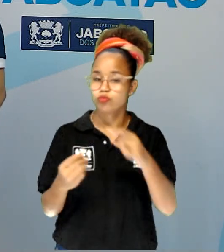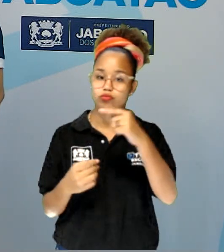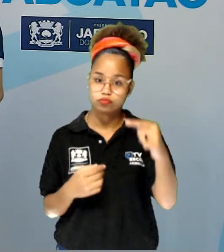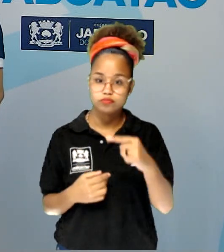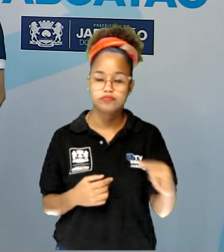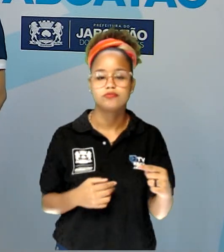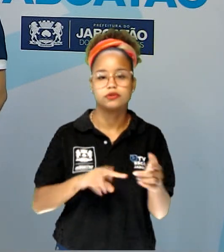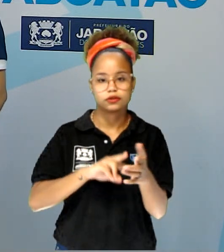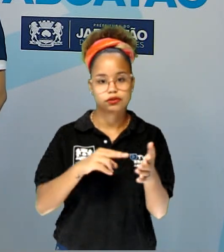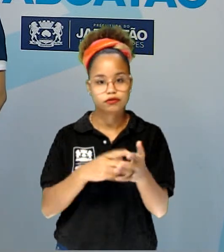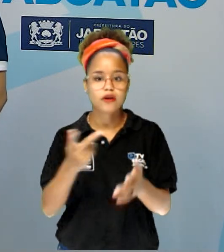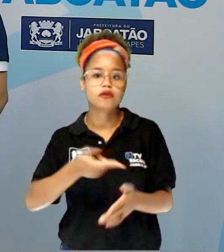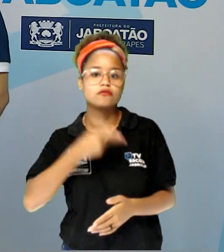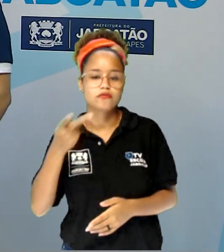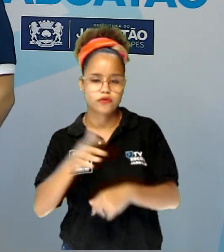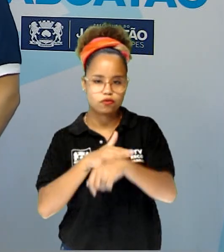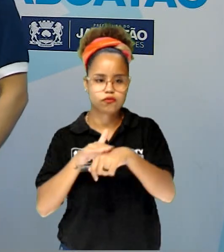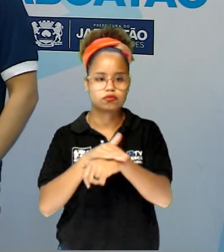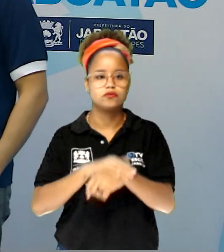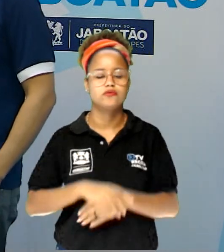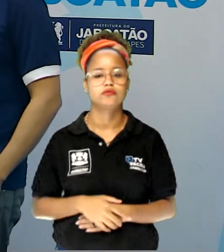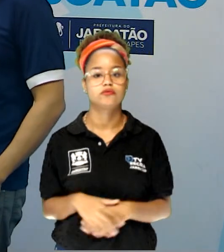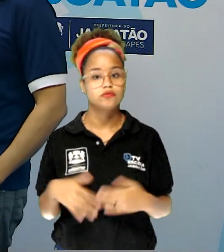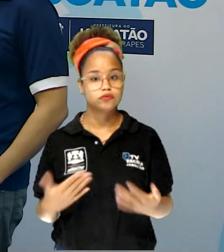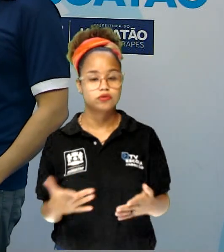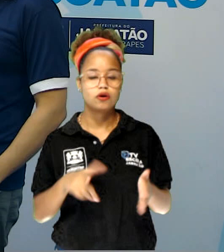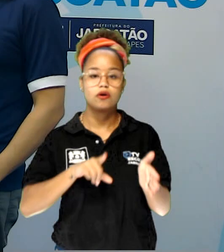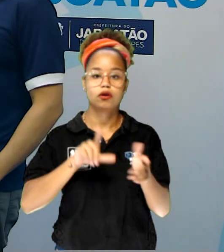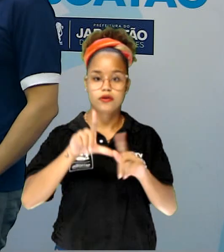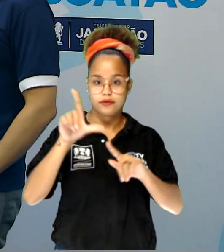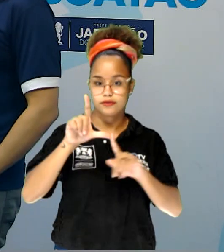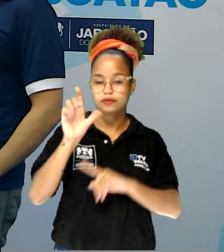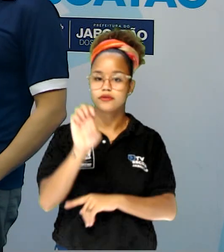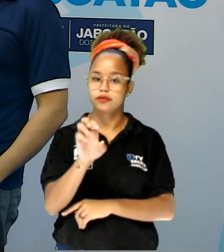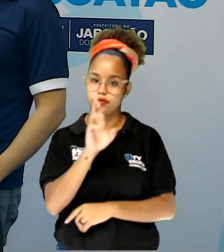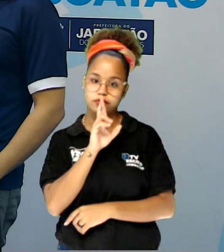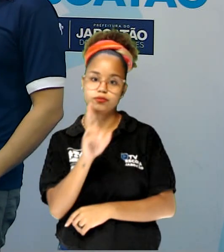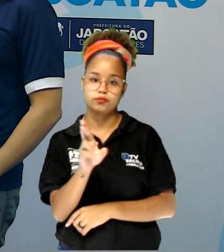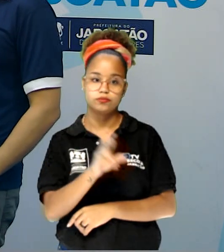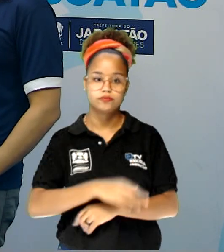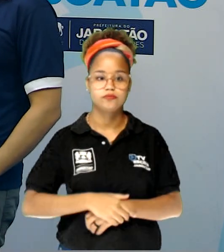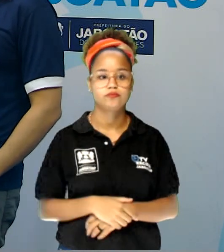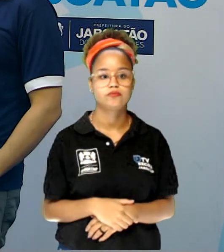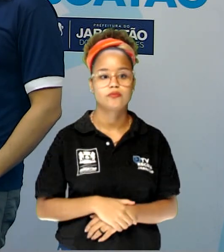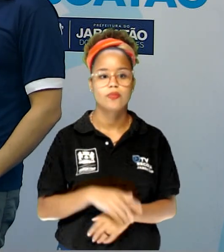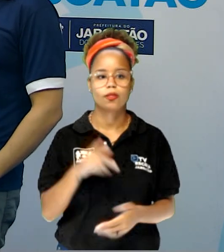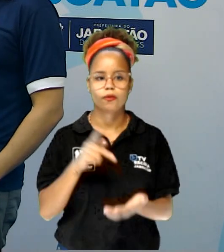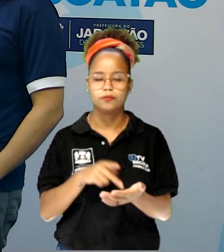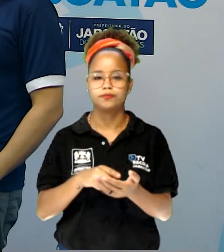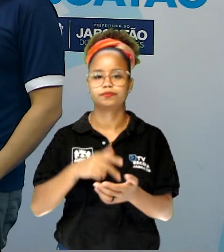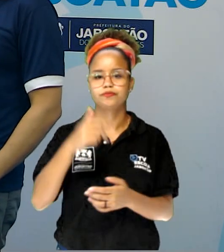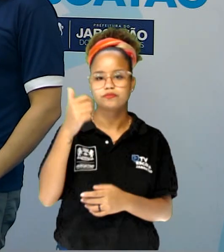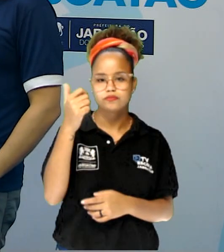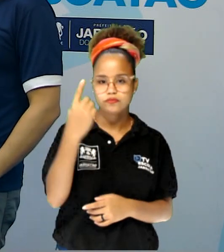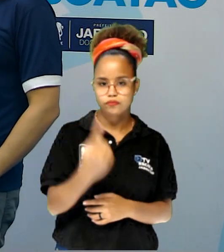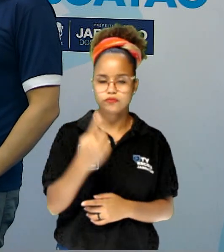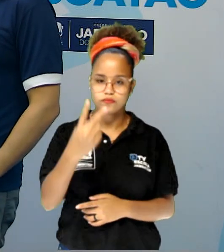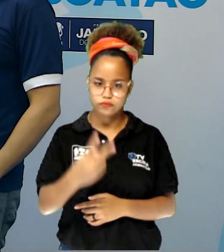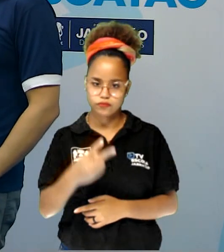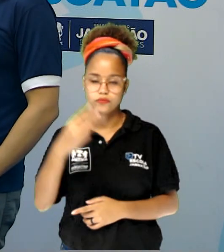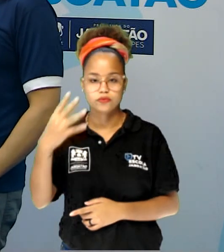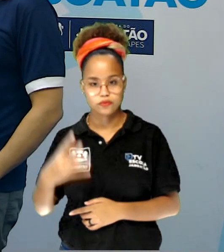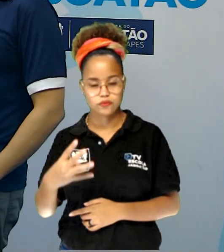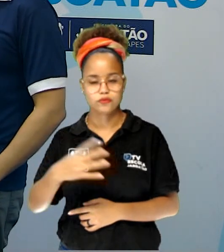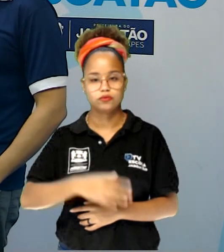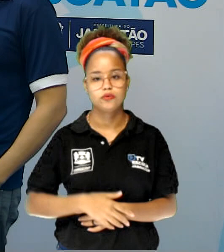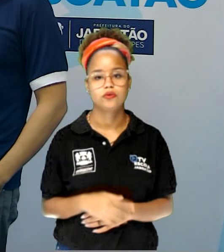ok? Portanto, a gente fecha aí o nosso gabarito, ó, letra E. Nós temos aí como verdadeiros os itens 1, 2 e 4. Uma